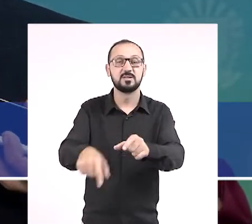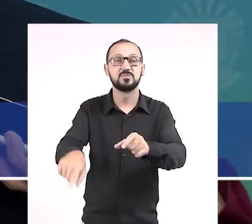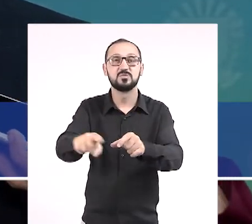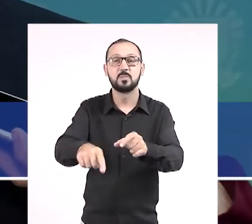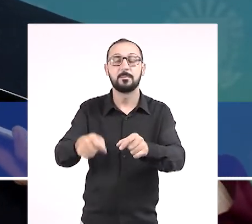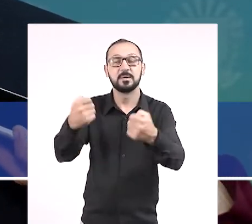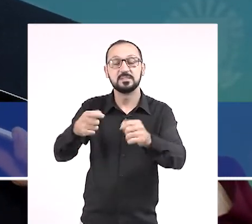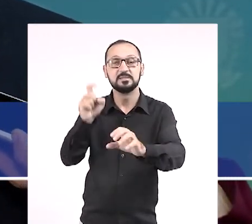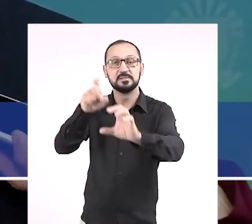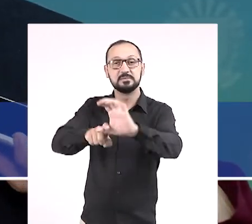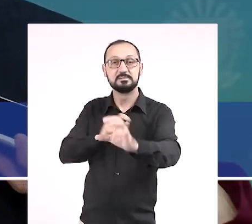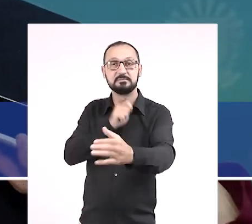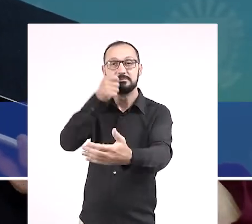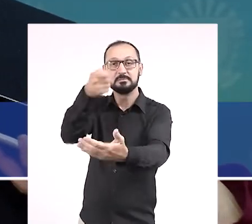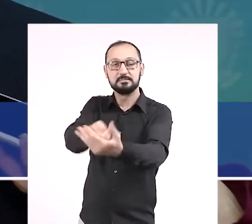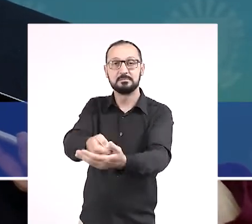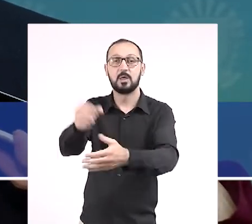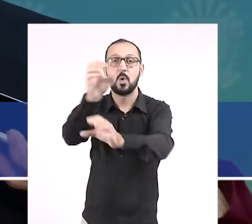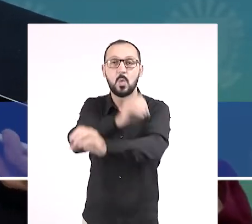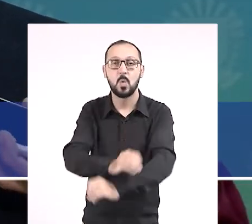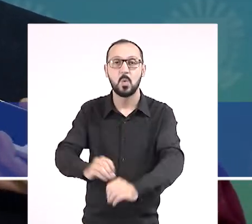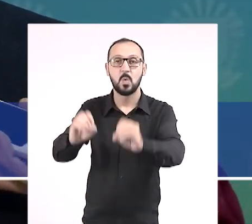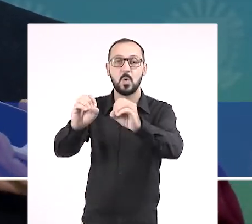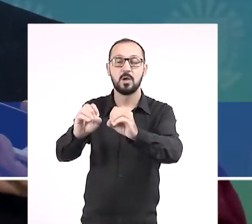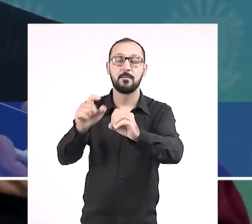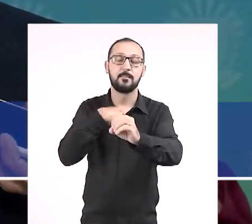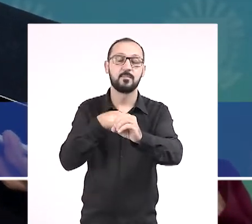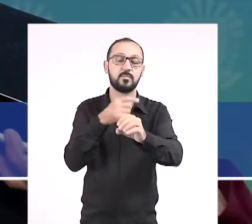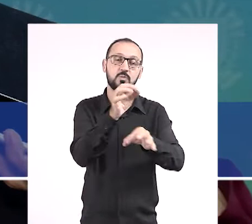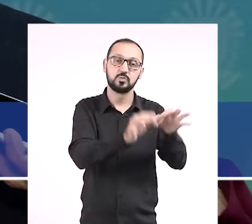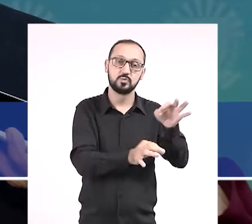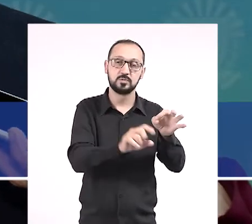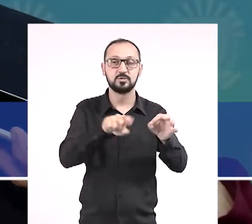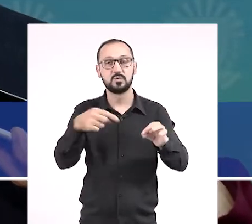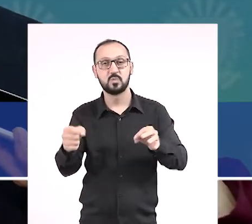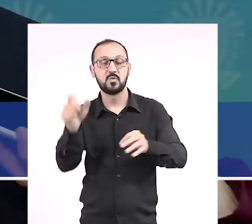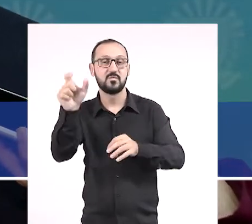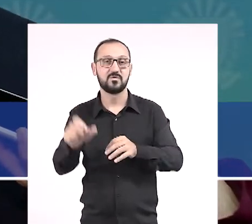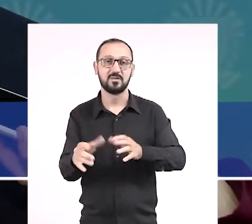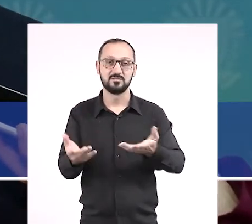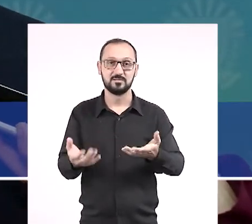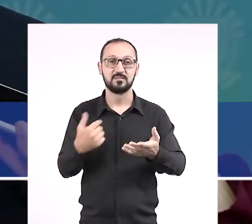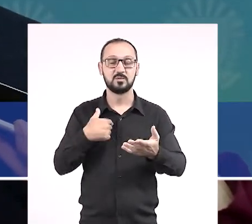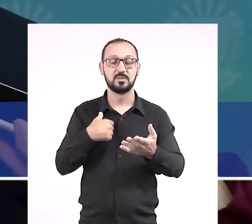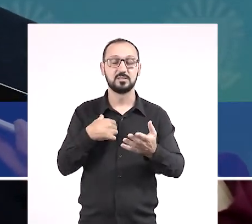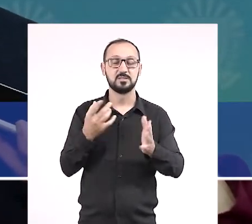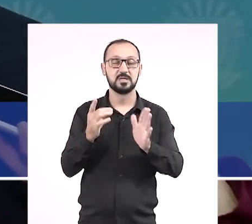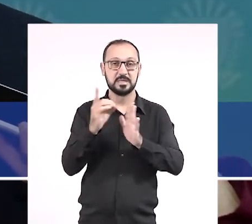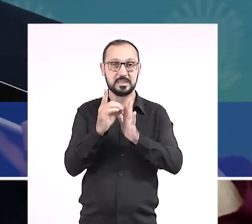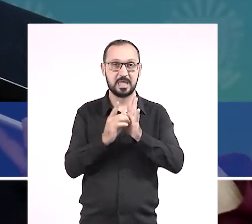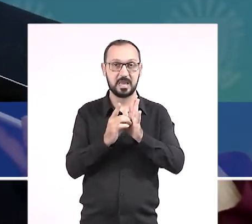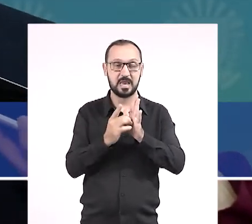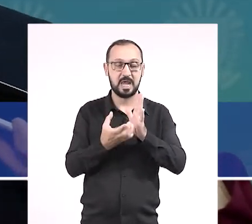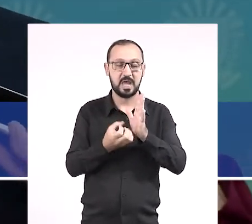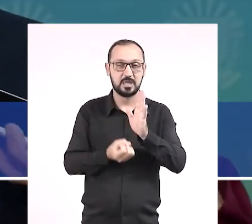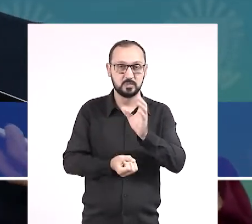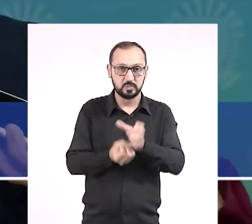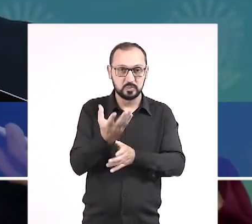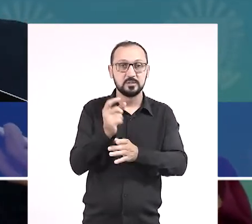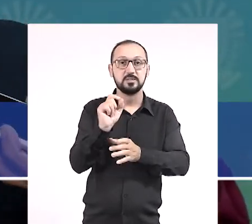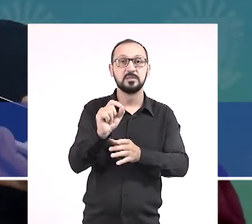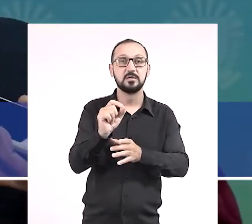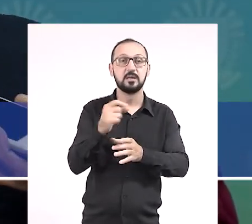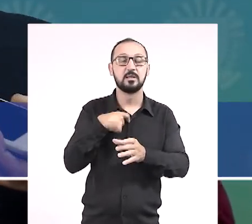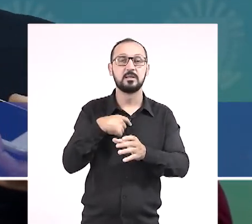coagir os demais contribuintes a quitarem o seu débito perante uma pessoa física ou jurídica. Então, esse